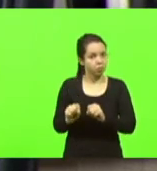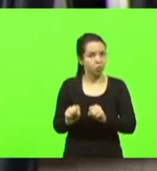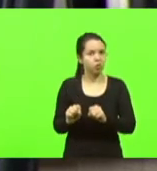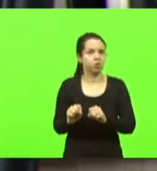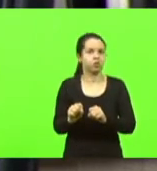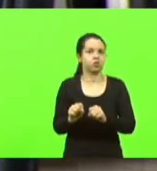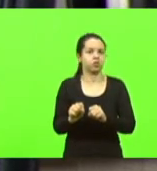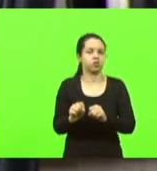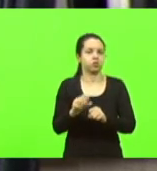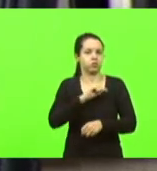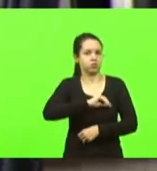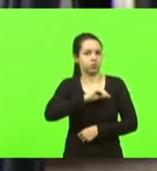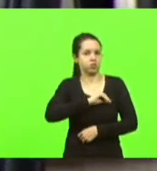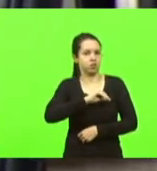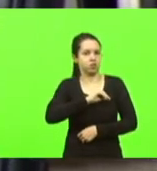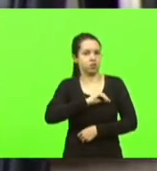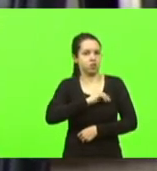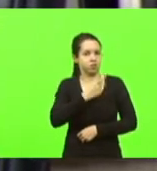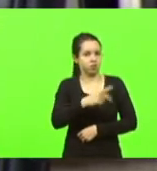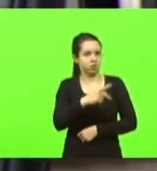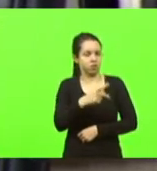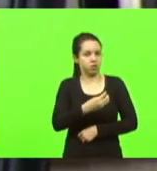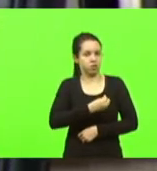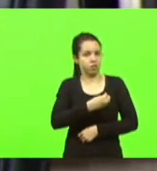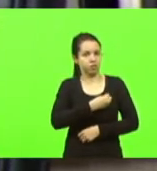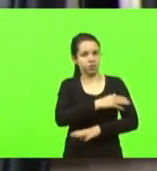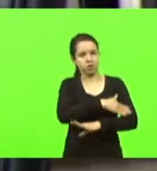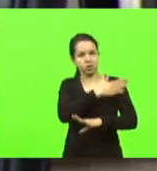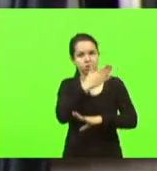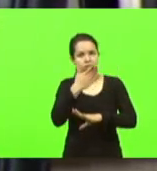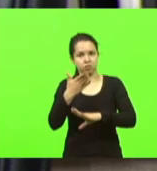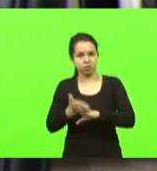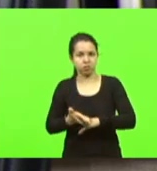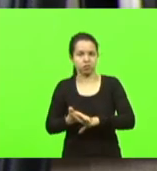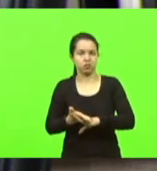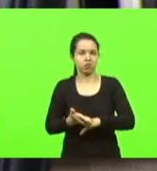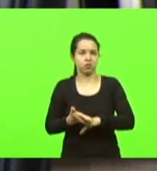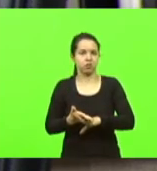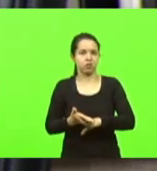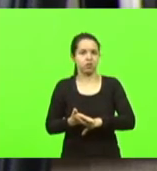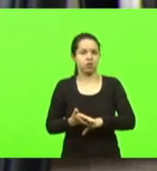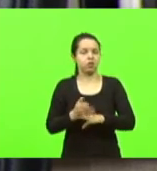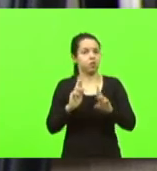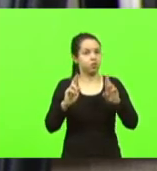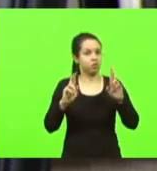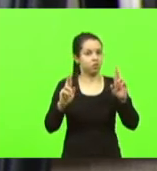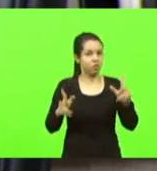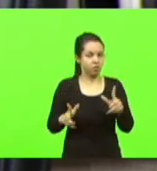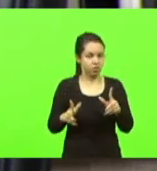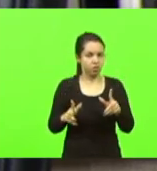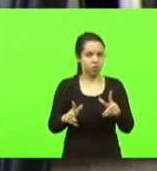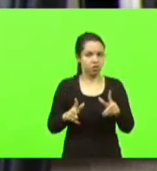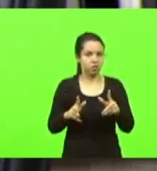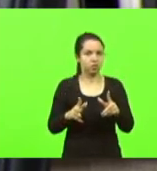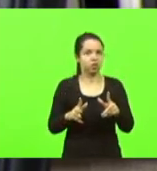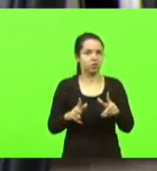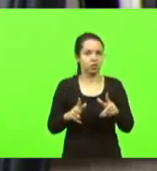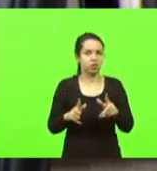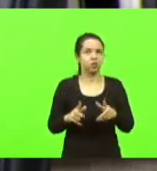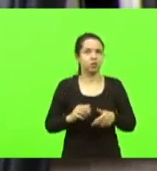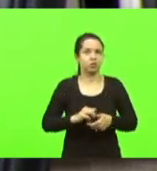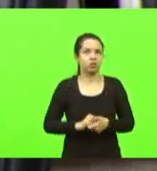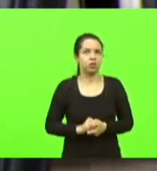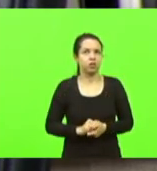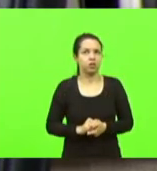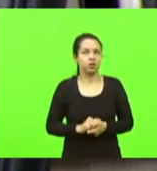contribuiu a vida inteira na sua ativa diferente se a mesma eu acredito que o mesmo